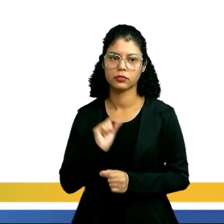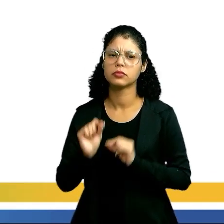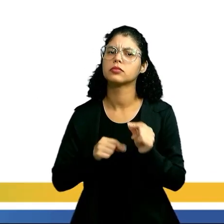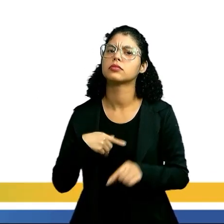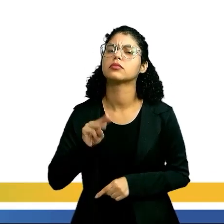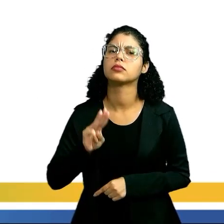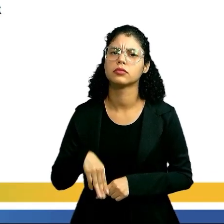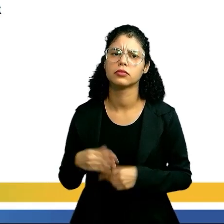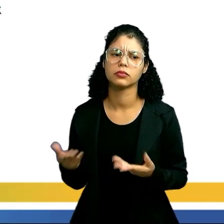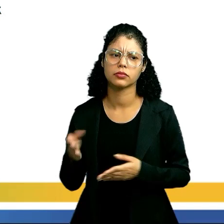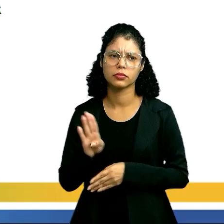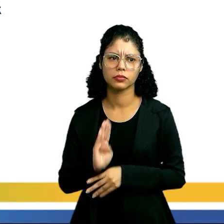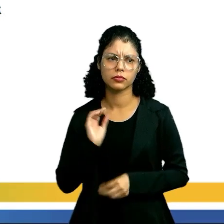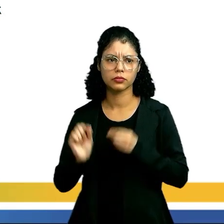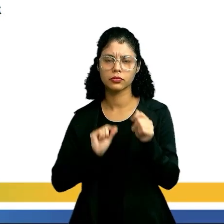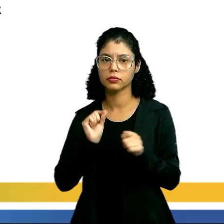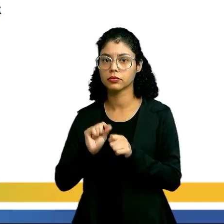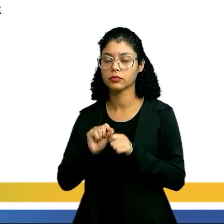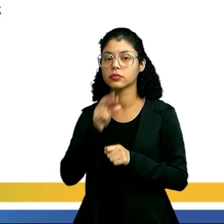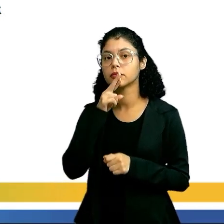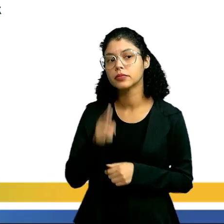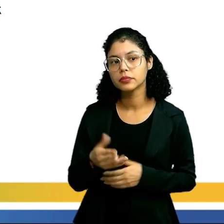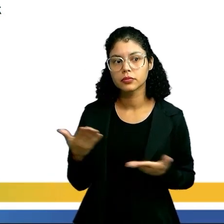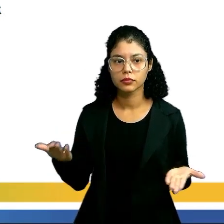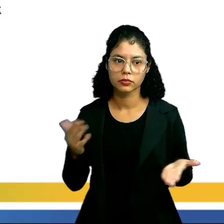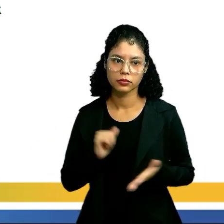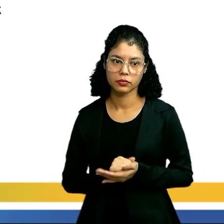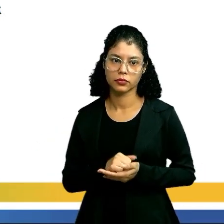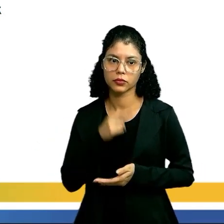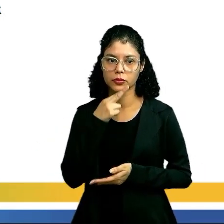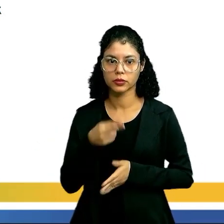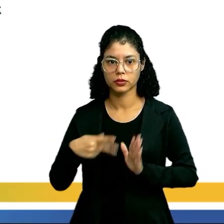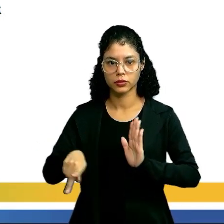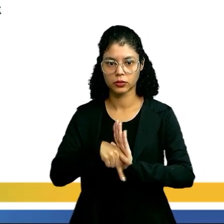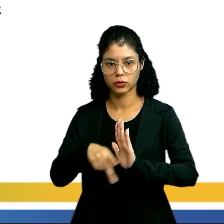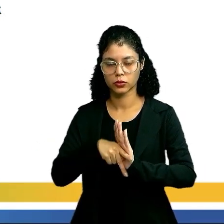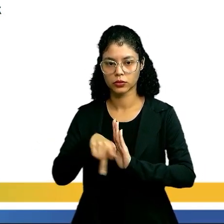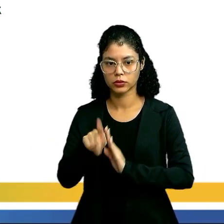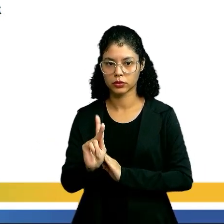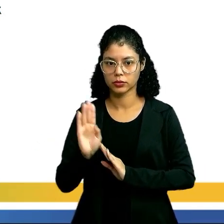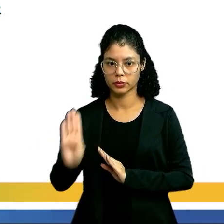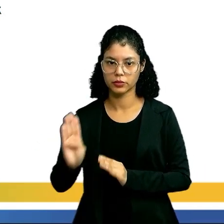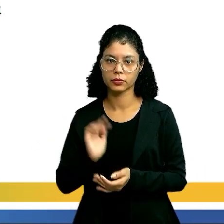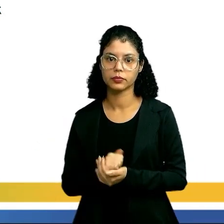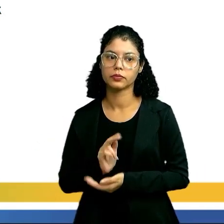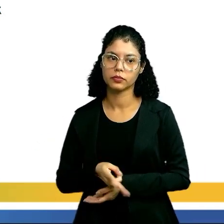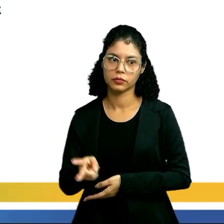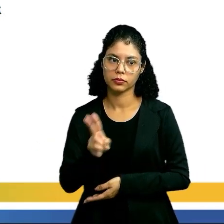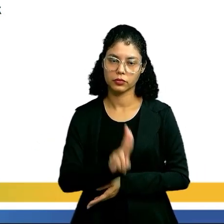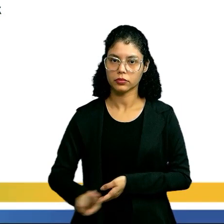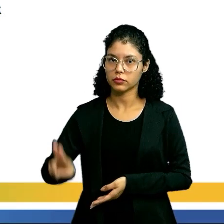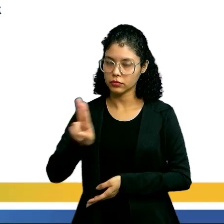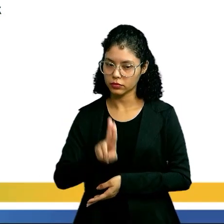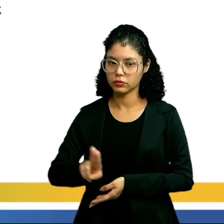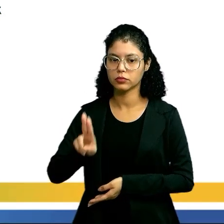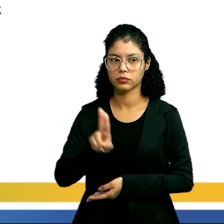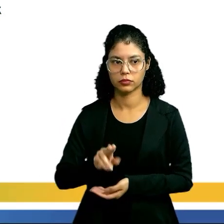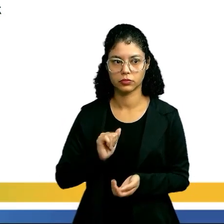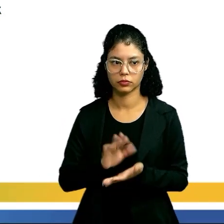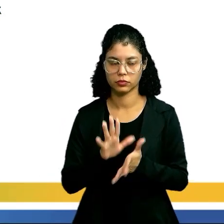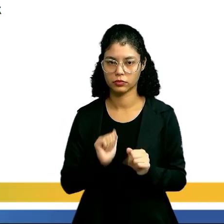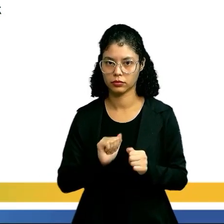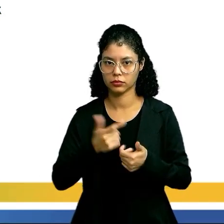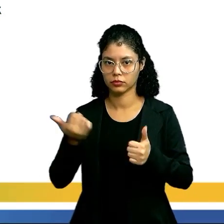B e quem é K. Como é que eu vou fazer isso? Queremos calcular exatamente o valor de K e B. Então, o que eu vou fazer aqui? Ó,